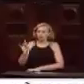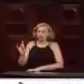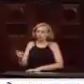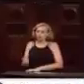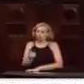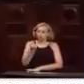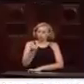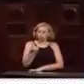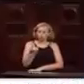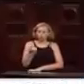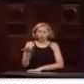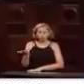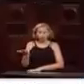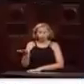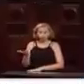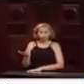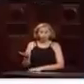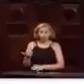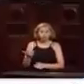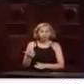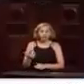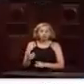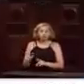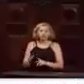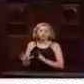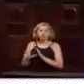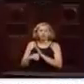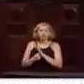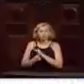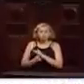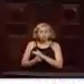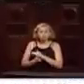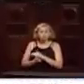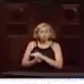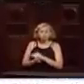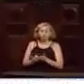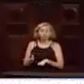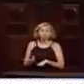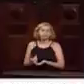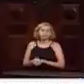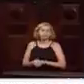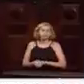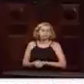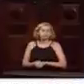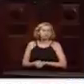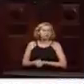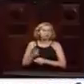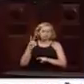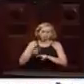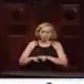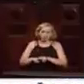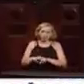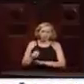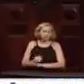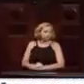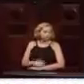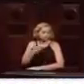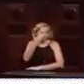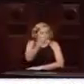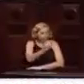pessoas envolvidas nesses esquemas e trancafiando atrás das grades. Muito obrigado, presidente.